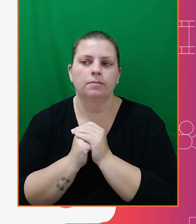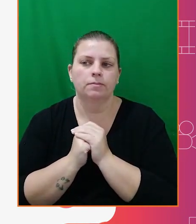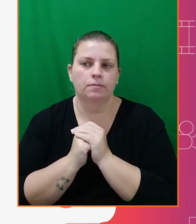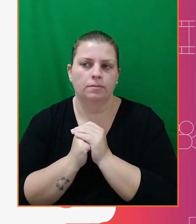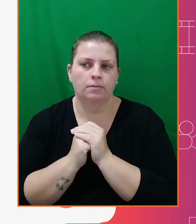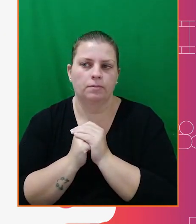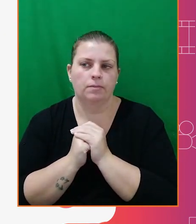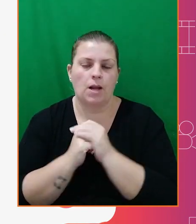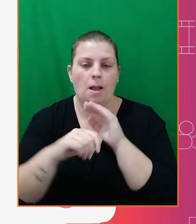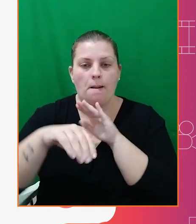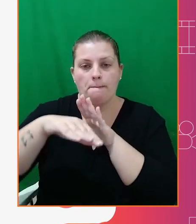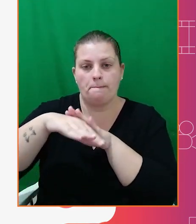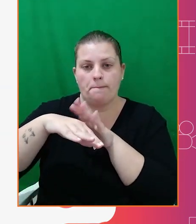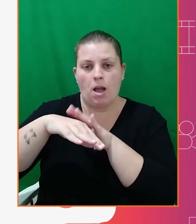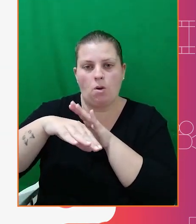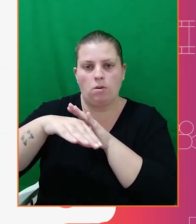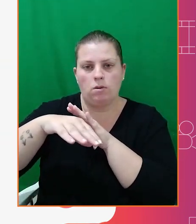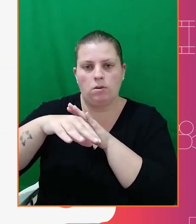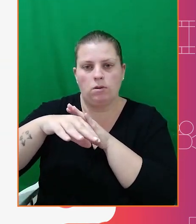tremida.